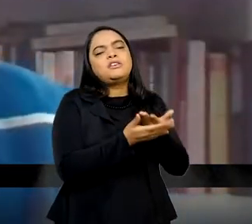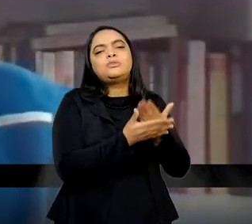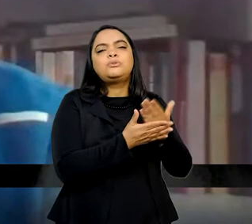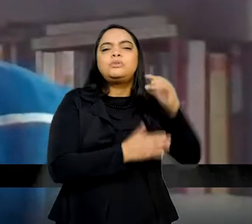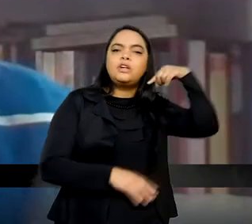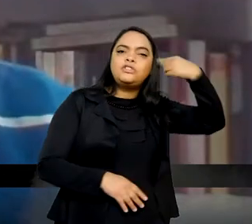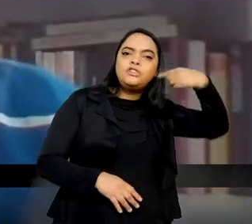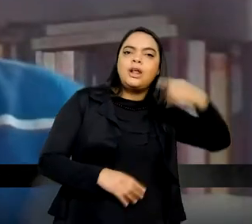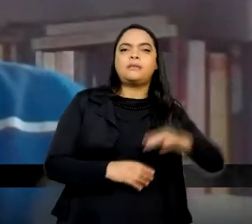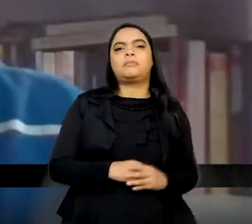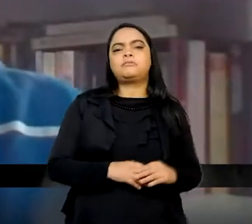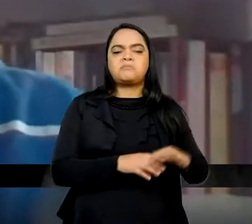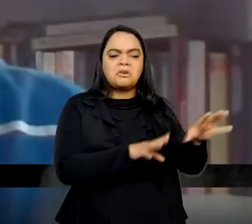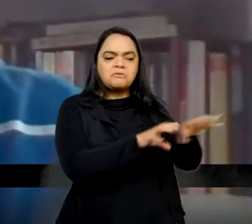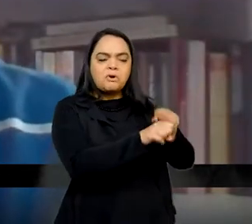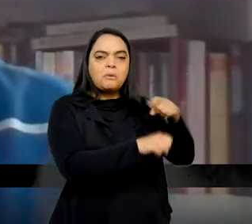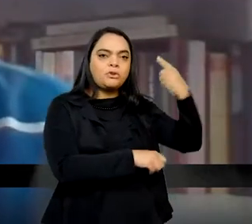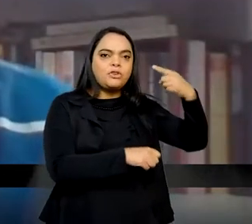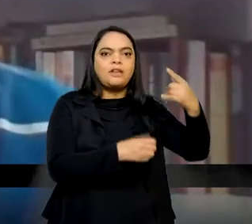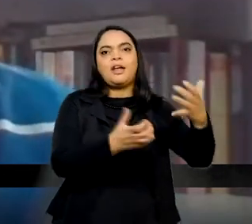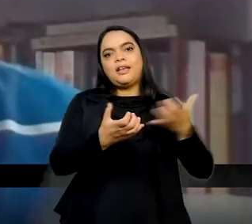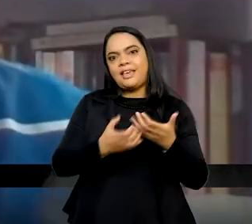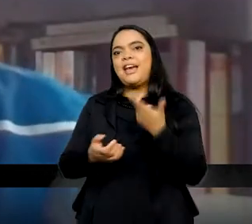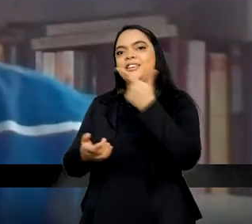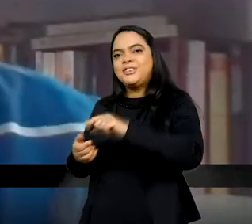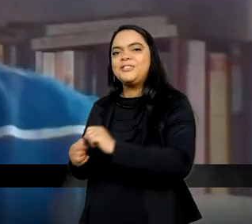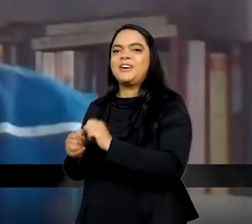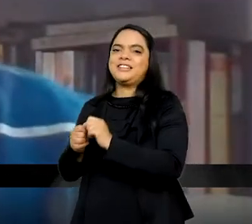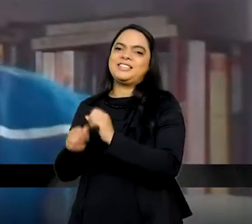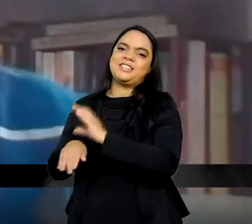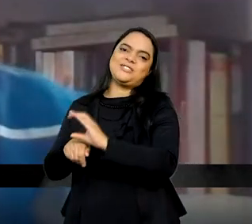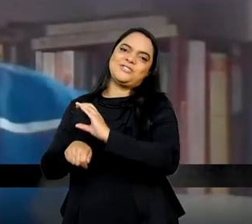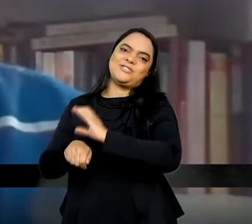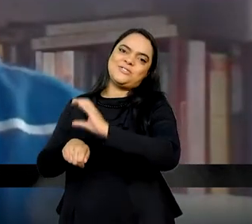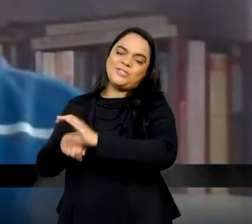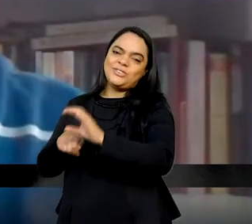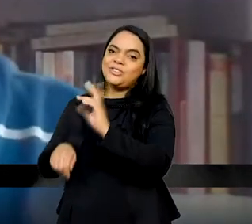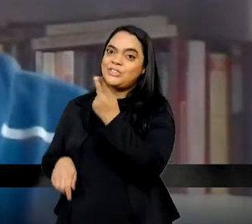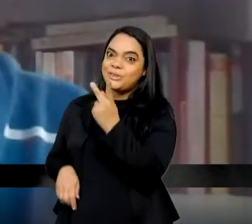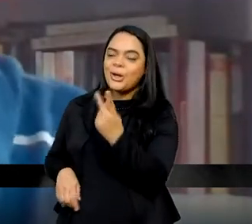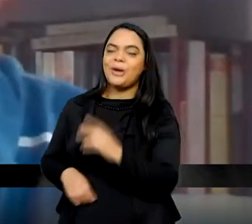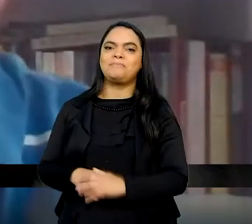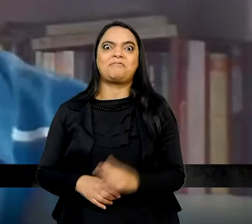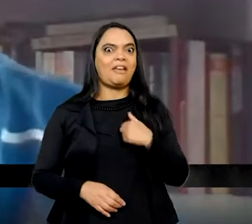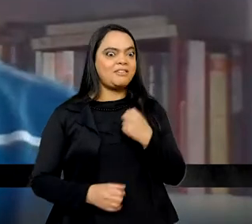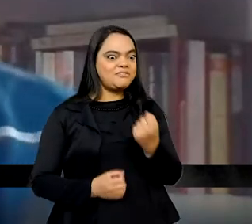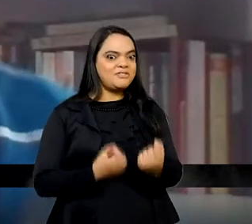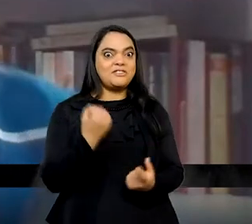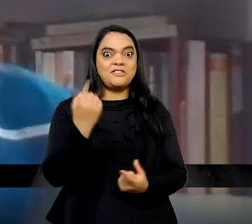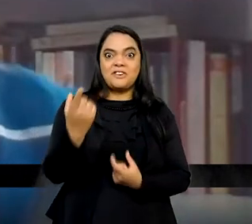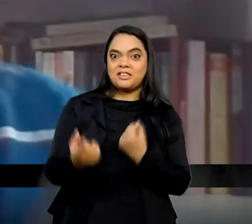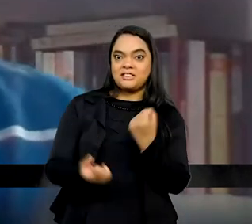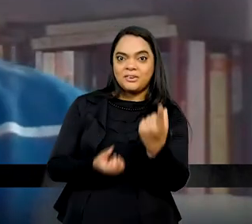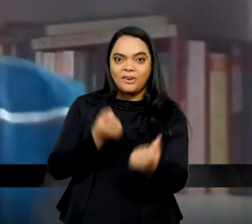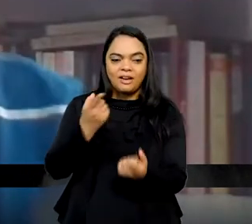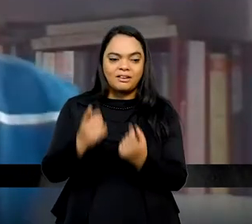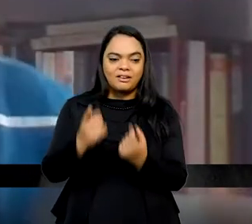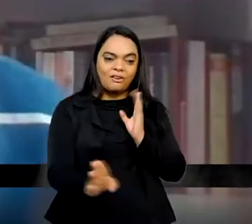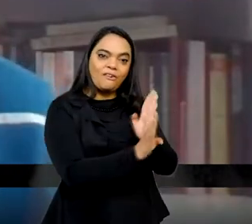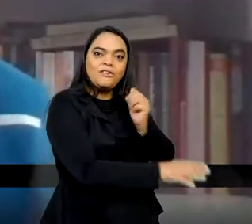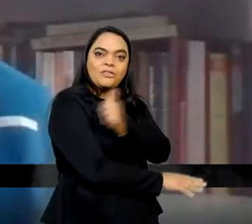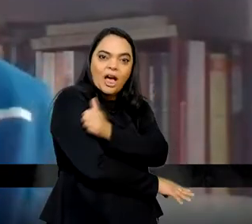retornaram para fazer o curso de história. E, de vez em quando, eu encontro alguém que eu digo, o que aconteceu? Vocês